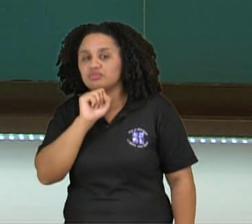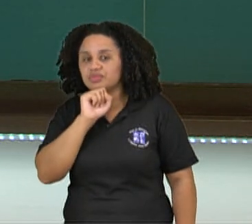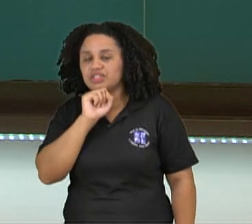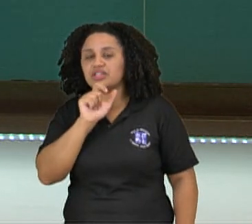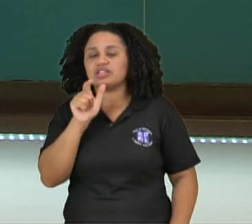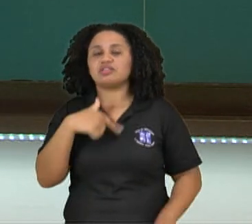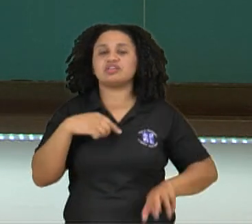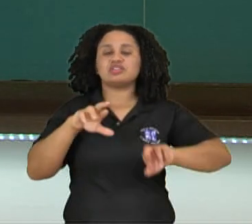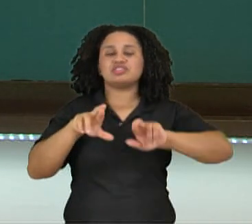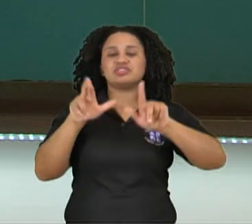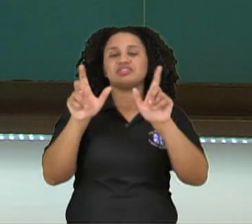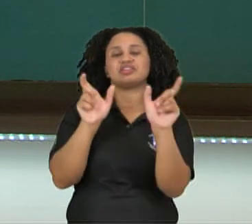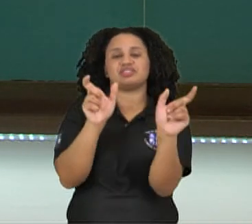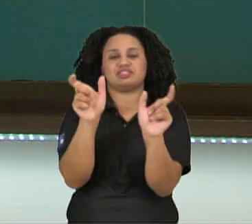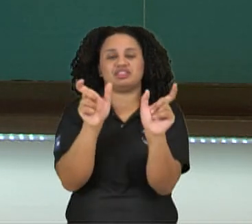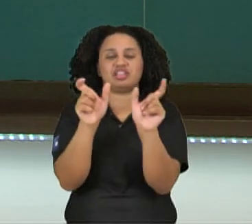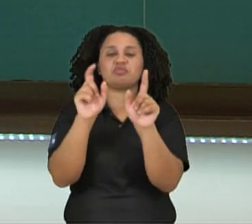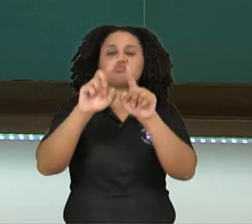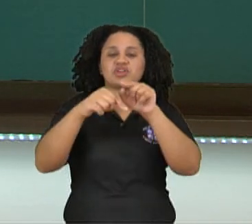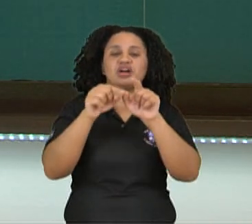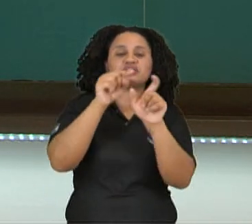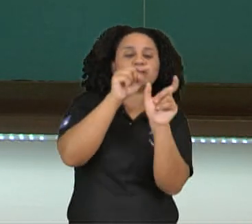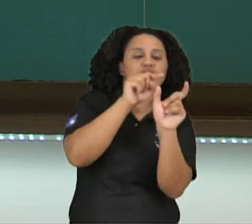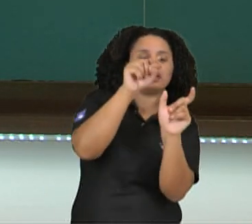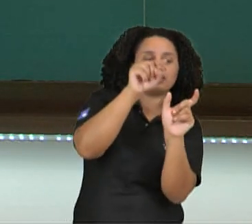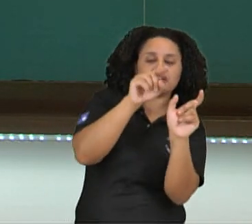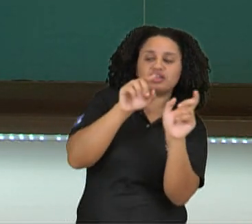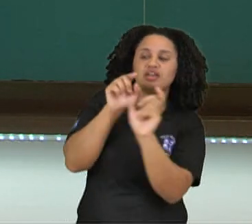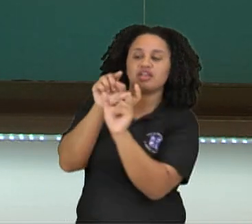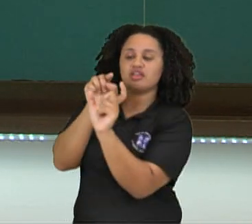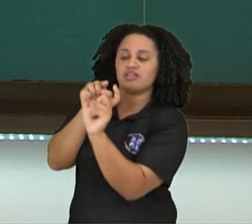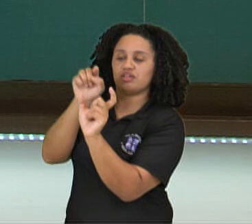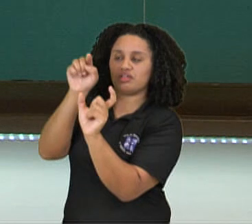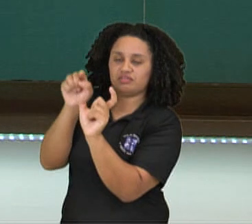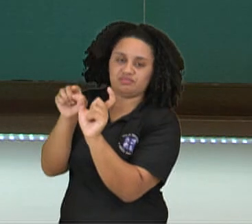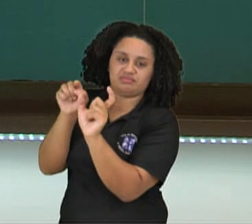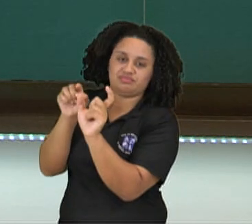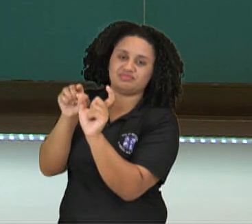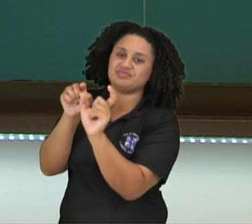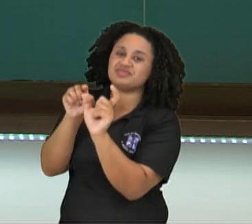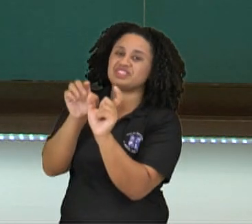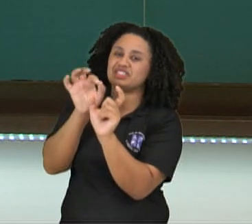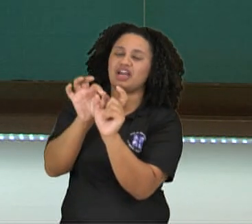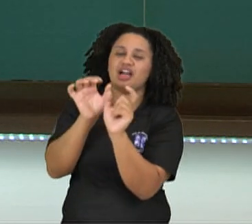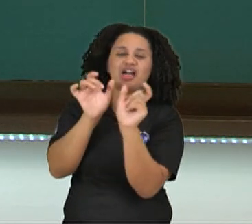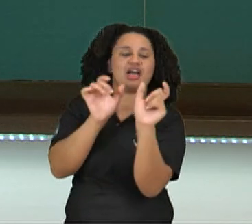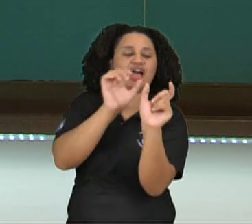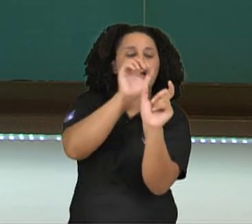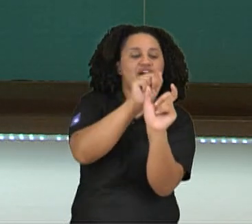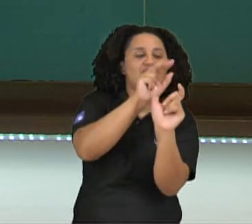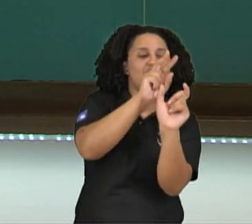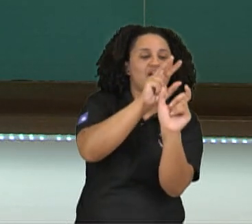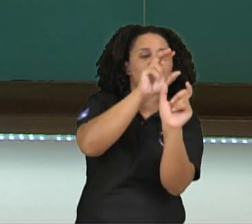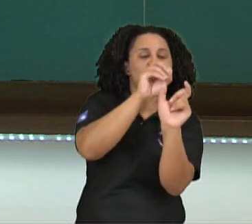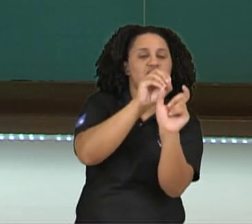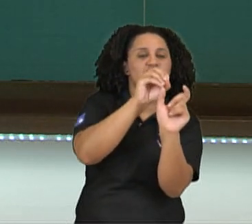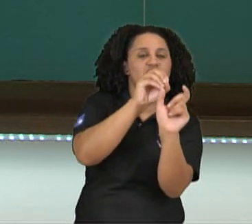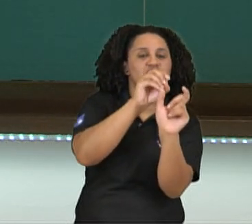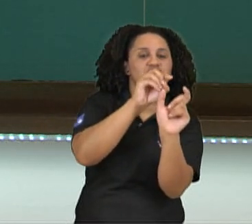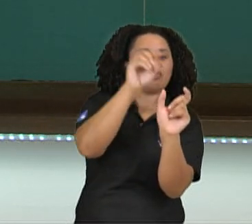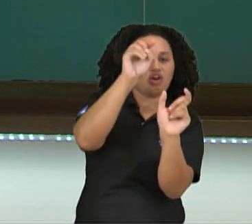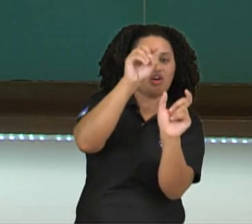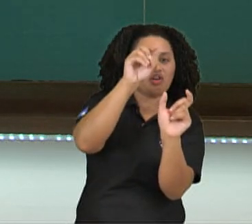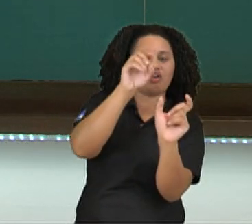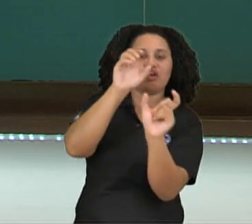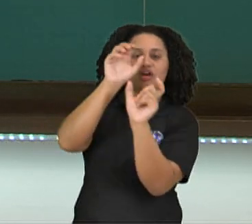circunflexo nessa mesma palavra, utilizando as mesmas vogais, A, V, O, e aí eu faço avô com o acento circunflexo,